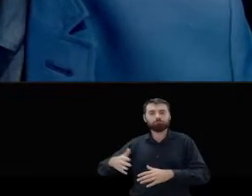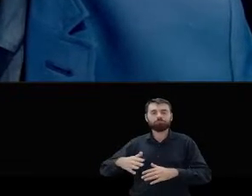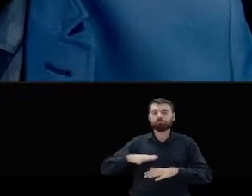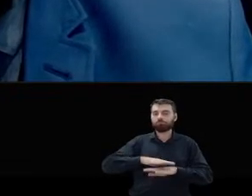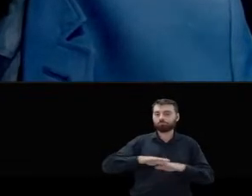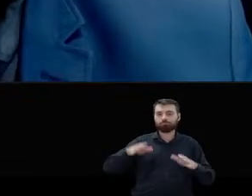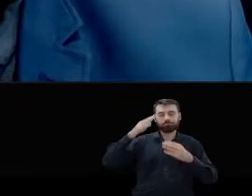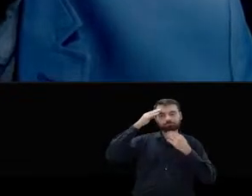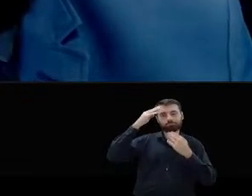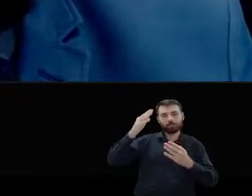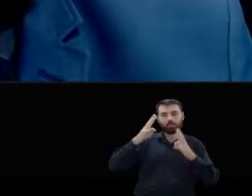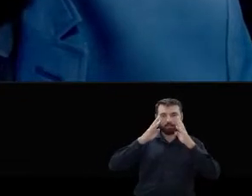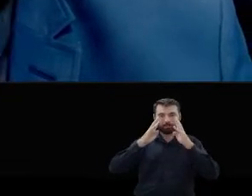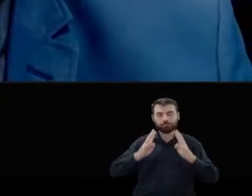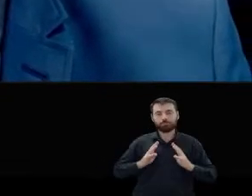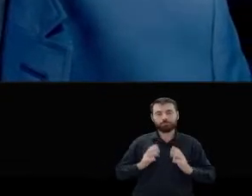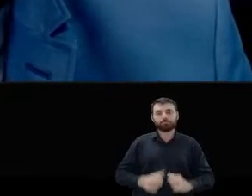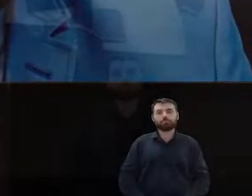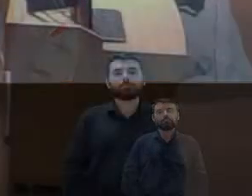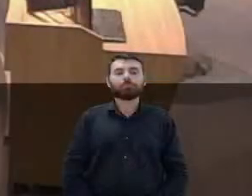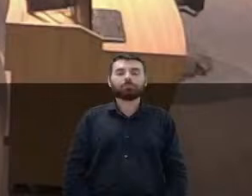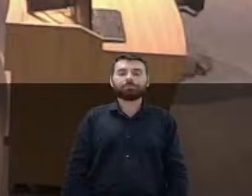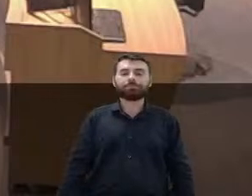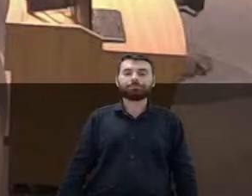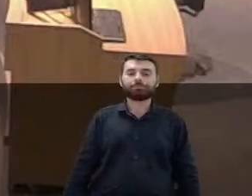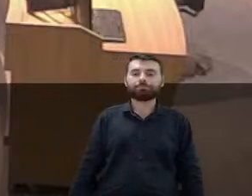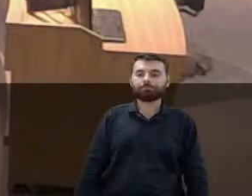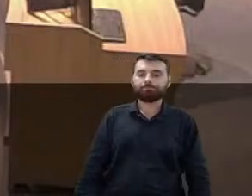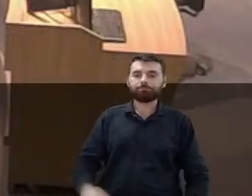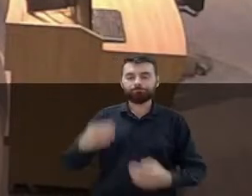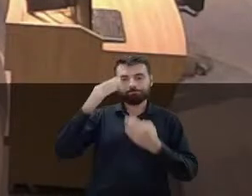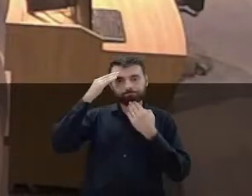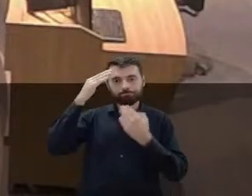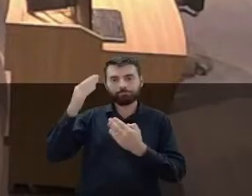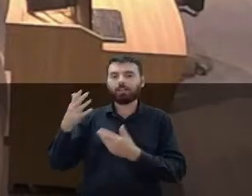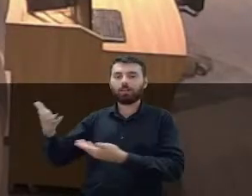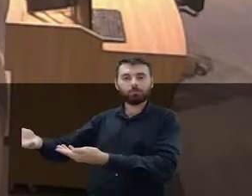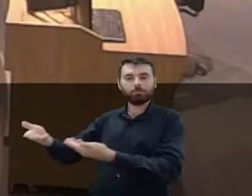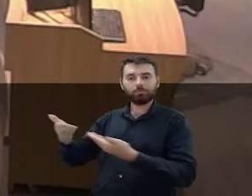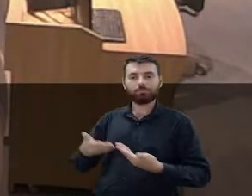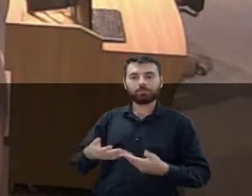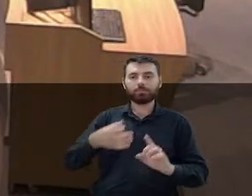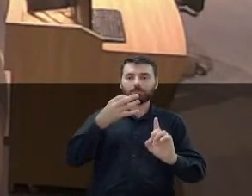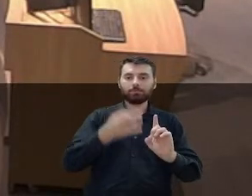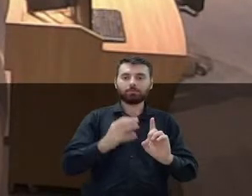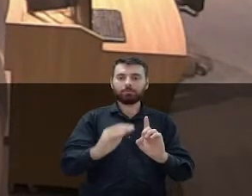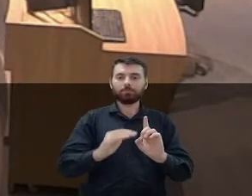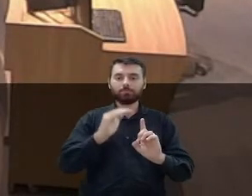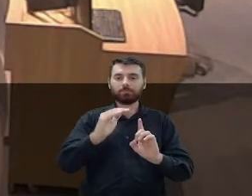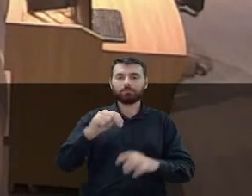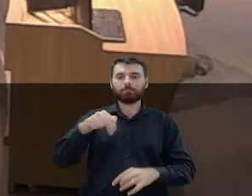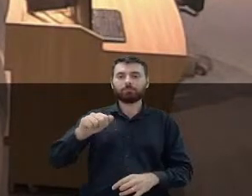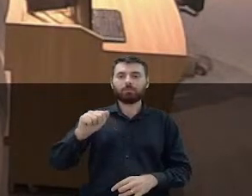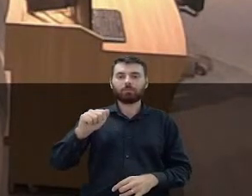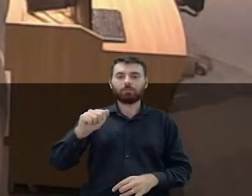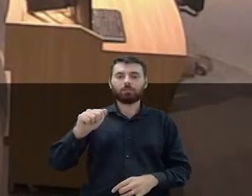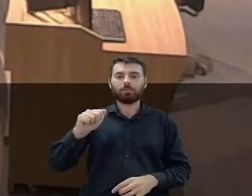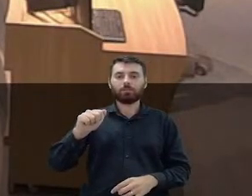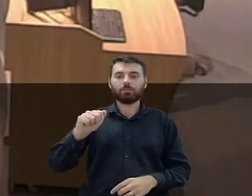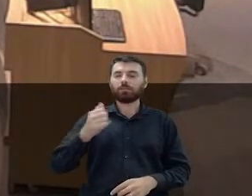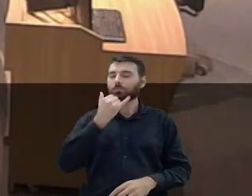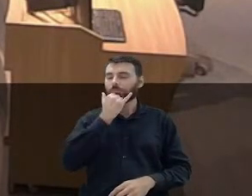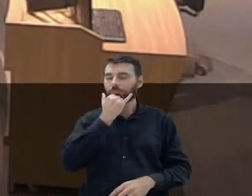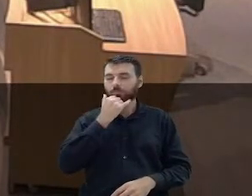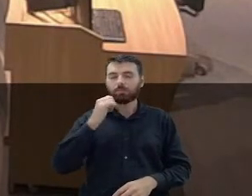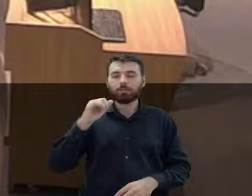atenção. Obrigado, doutor Aleph. Com a palavra o desembargador André. Sou eu, senhor presidente. Perdão,